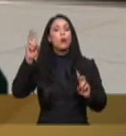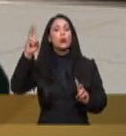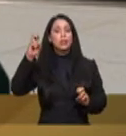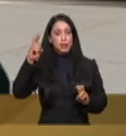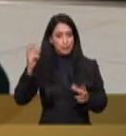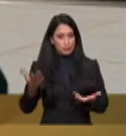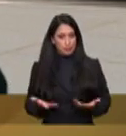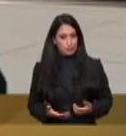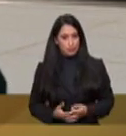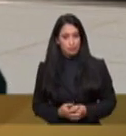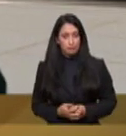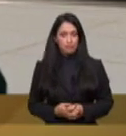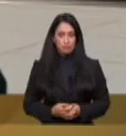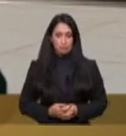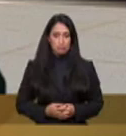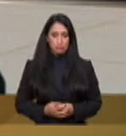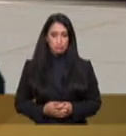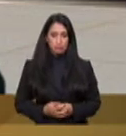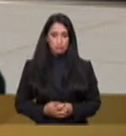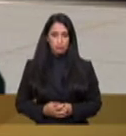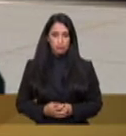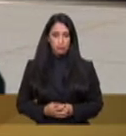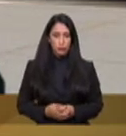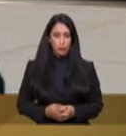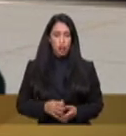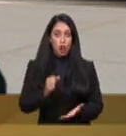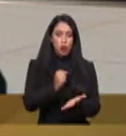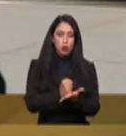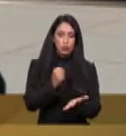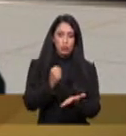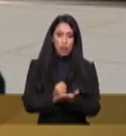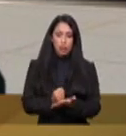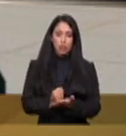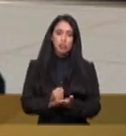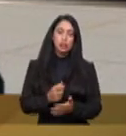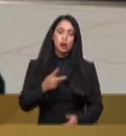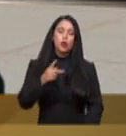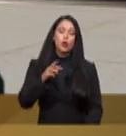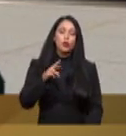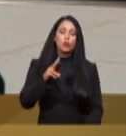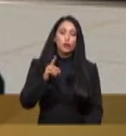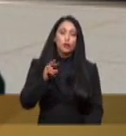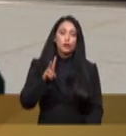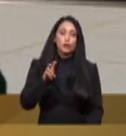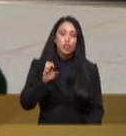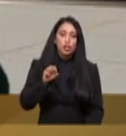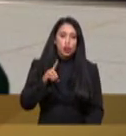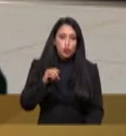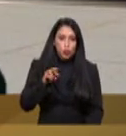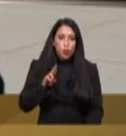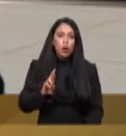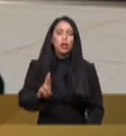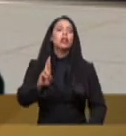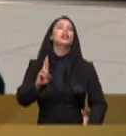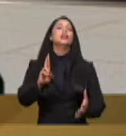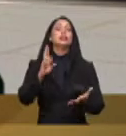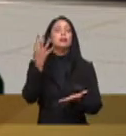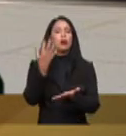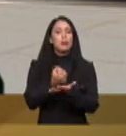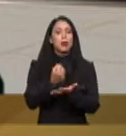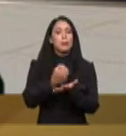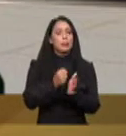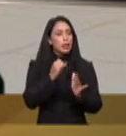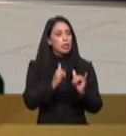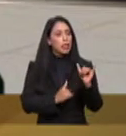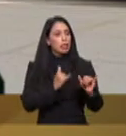aspas, mecanismo ou serviço que, mediante contratação, os provedores de aplicação de internet potencializem